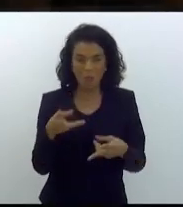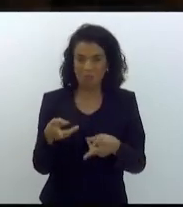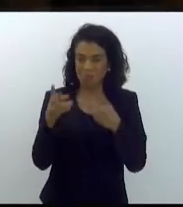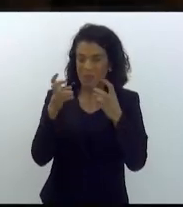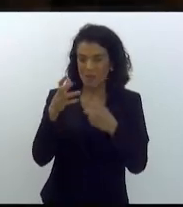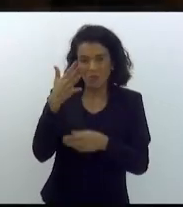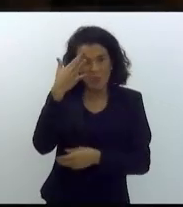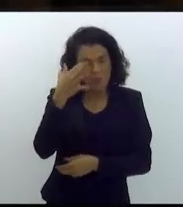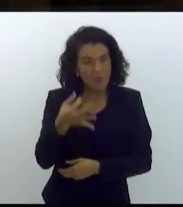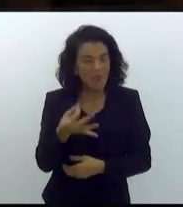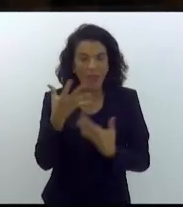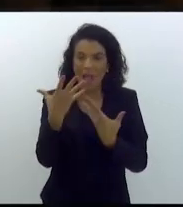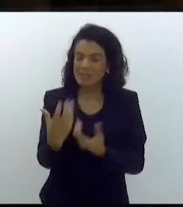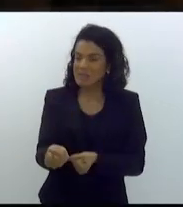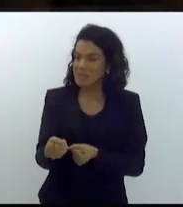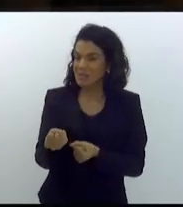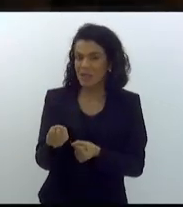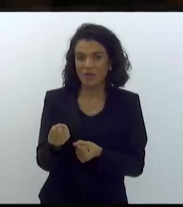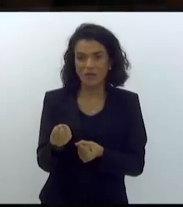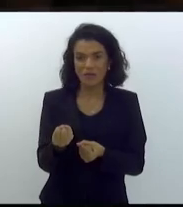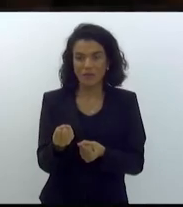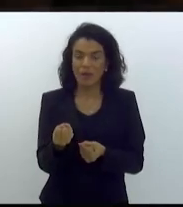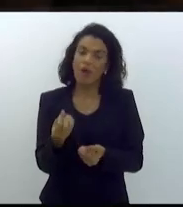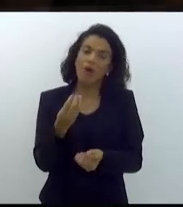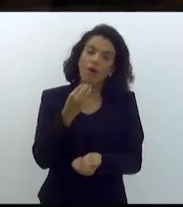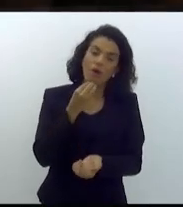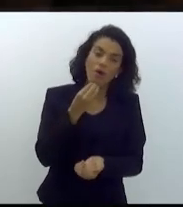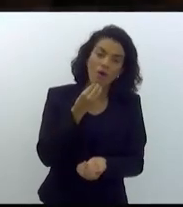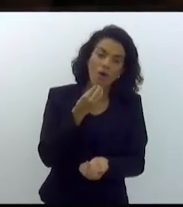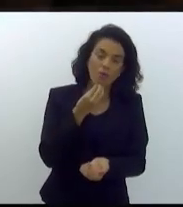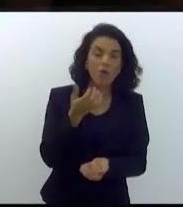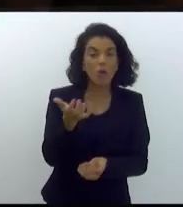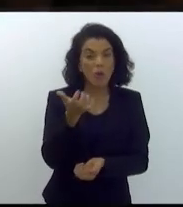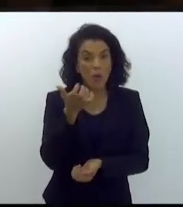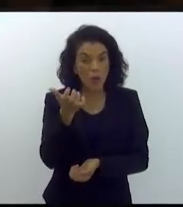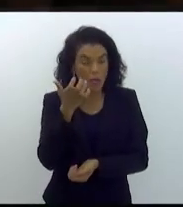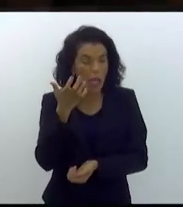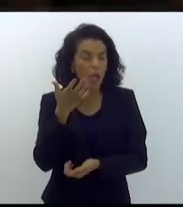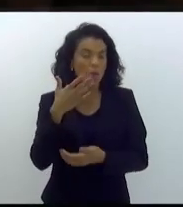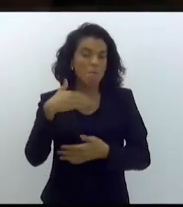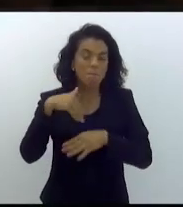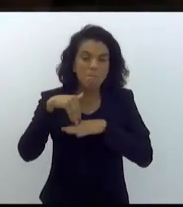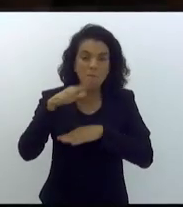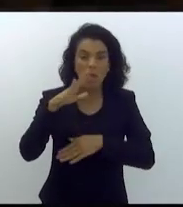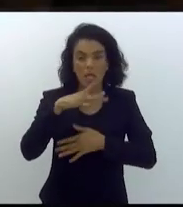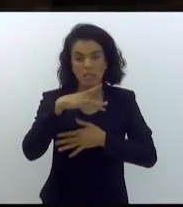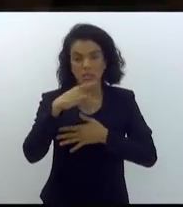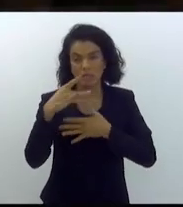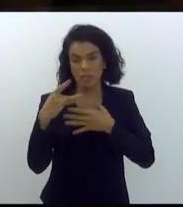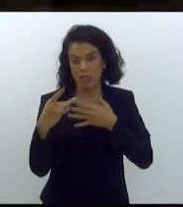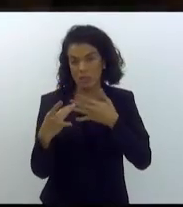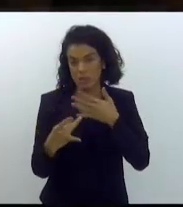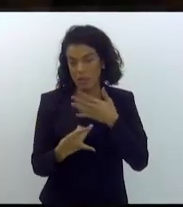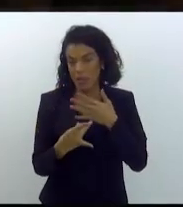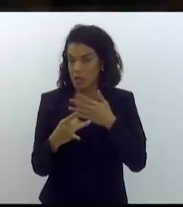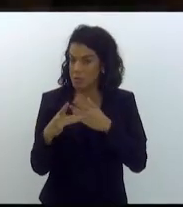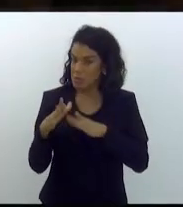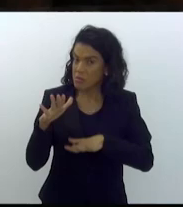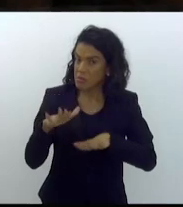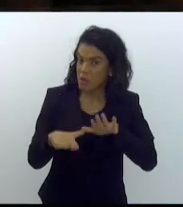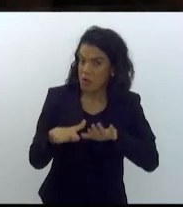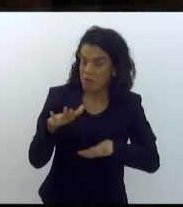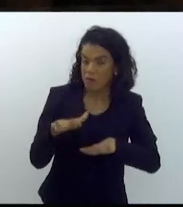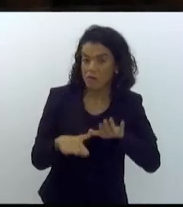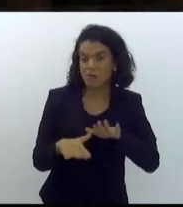inaceitável inaceitável é claro que eu vou querer muito mais detalhes sobre isso Possivelmente no